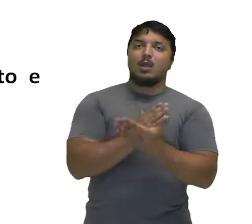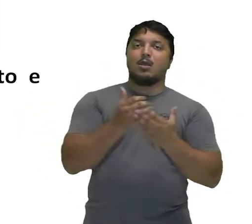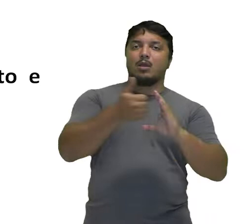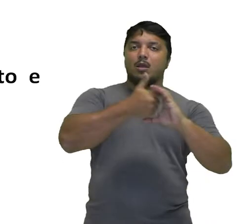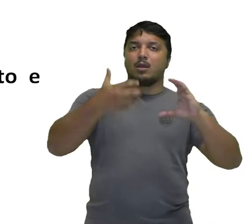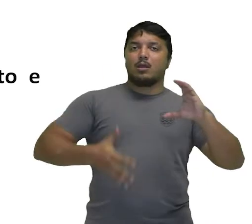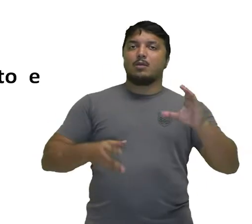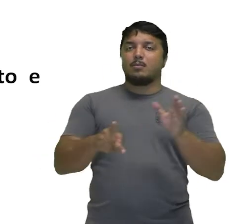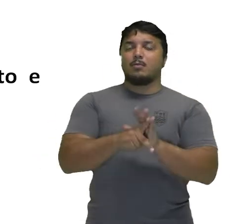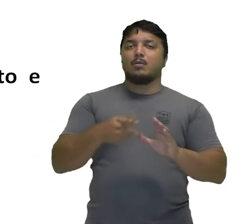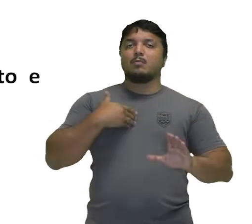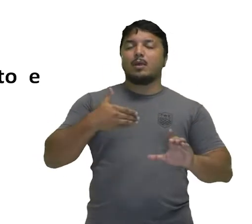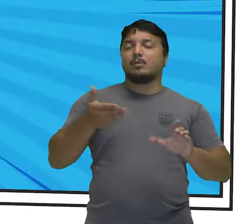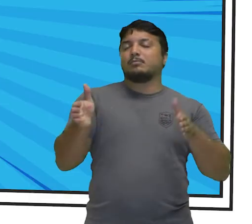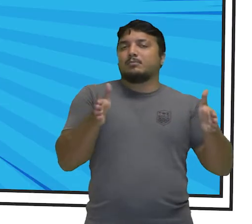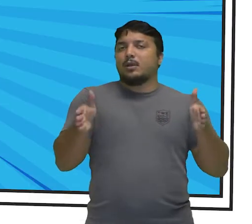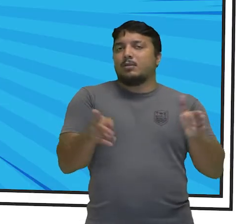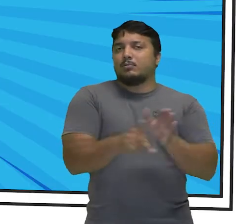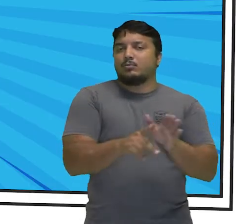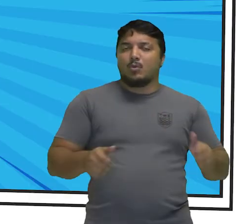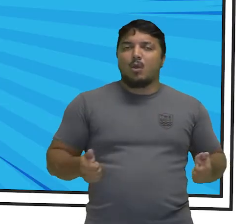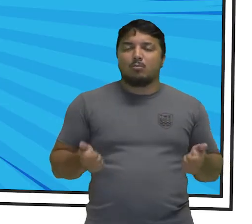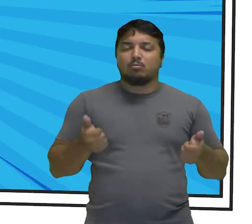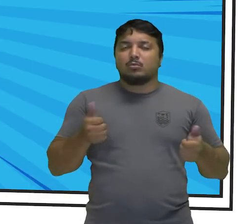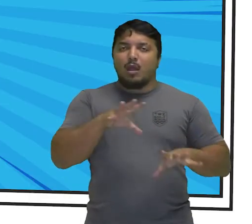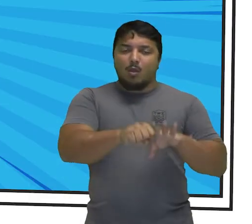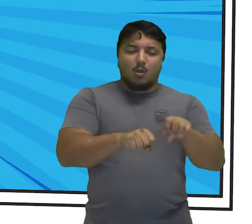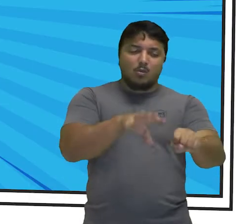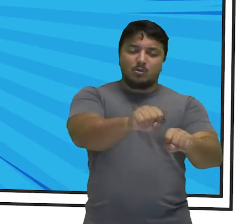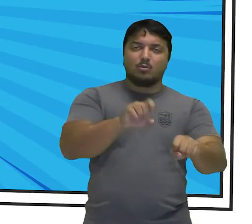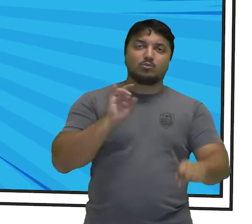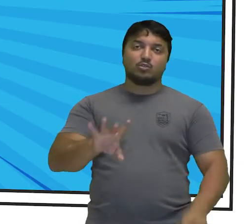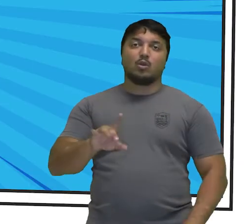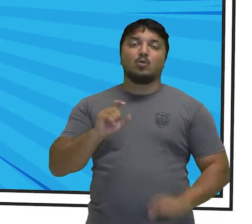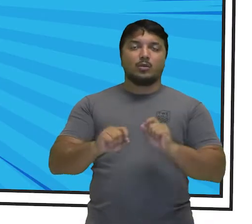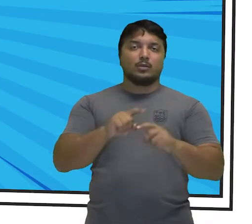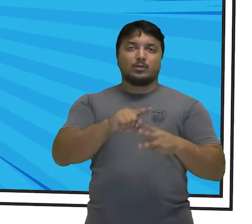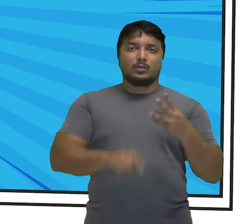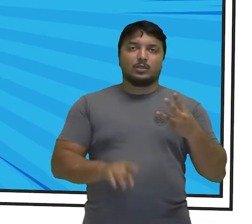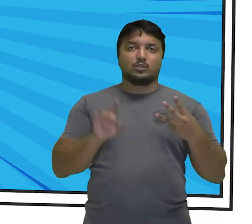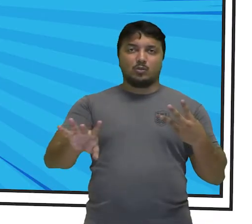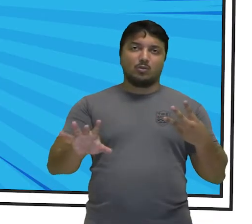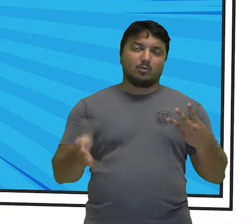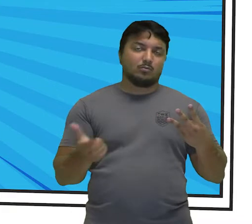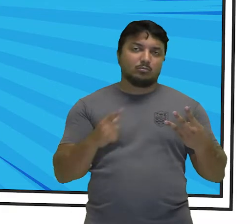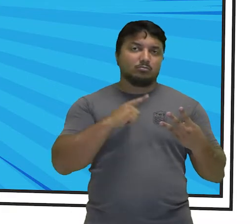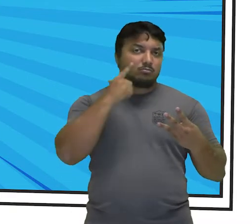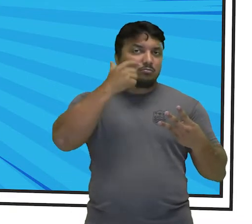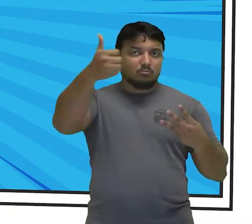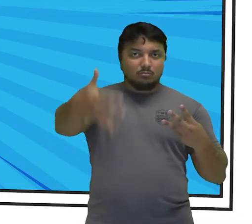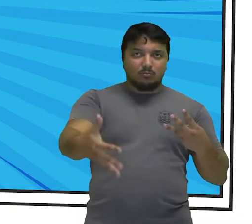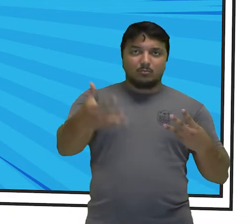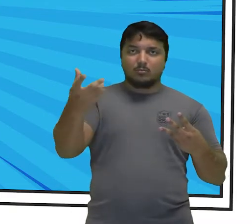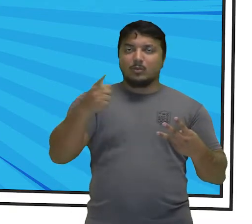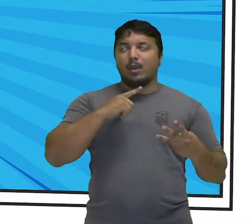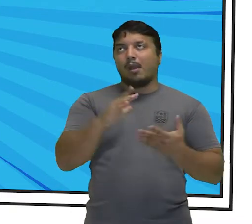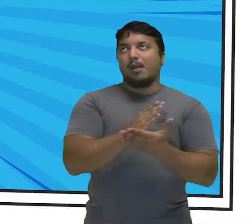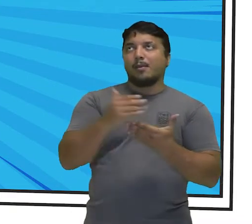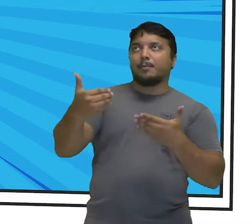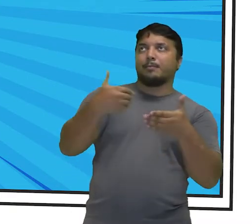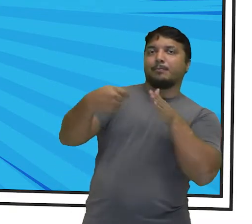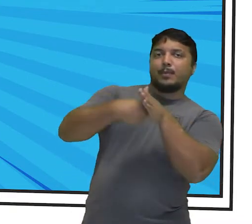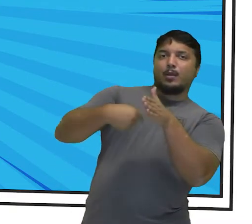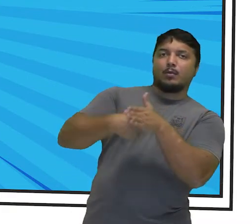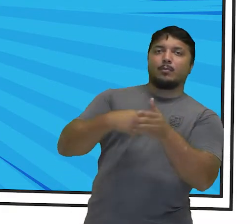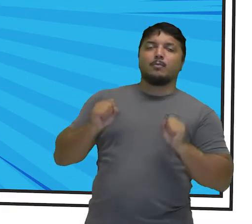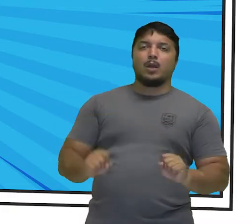desse período colonial, que nós vamos ter somente esses 3 fatores. Aí o menino diz assim, alguém vem a me